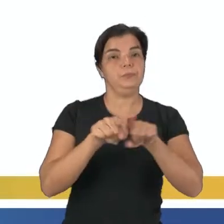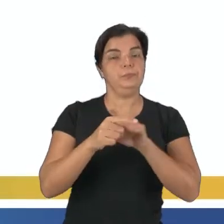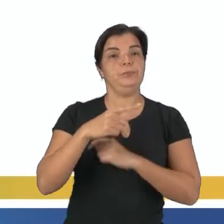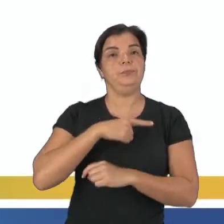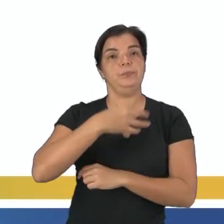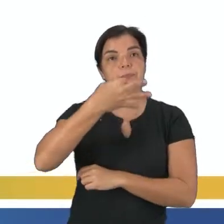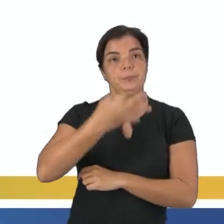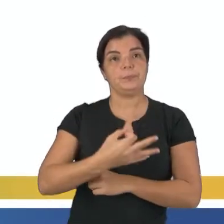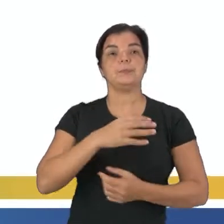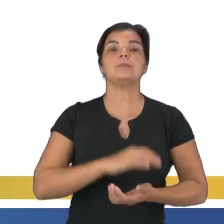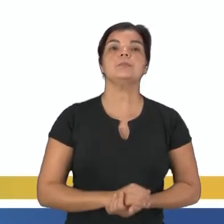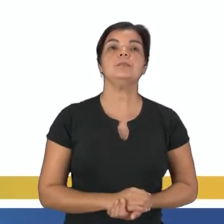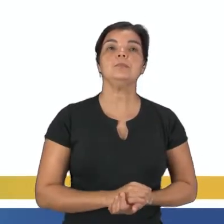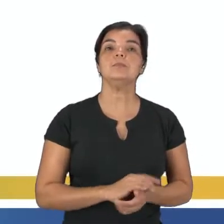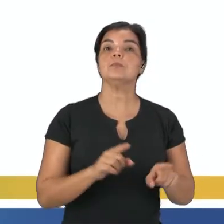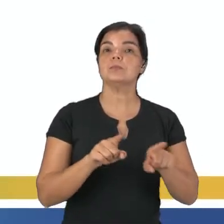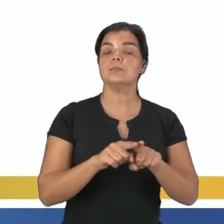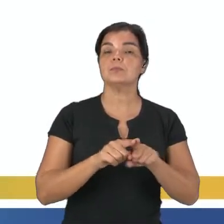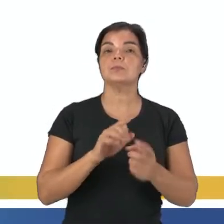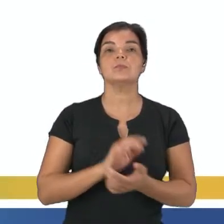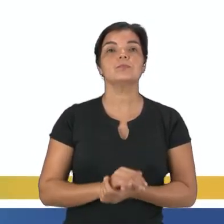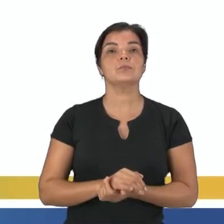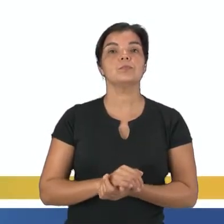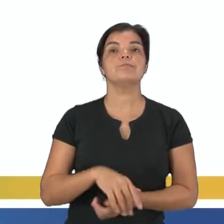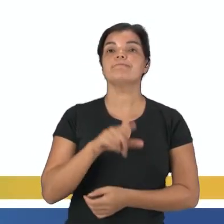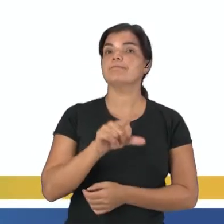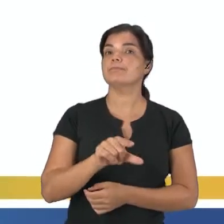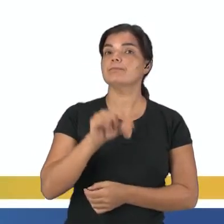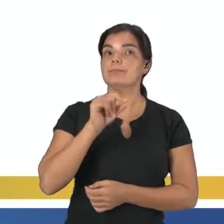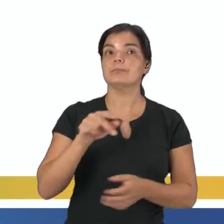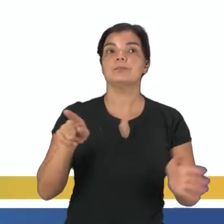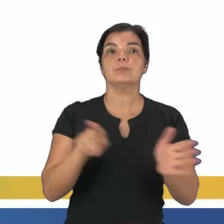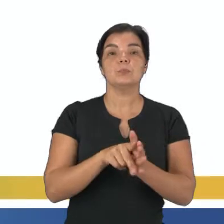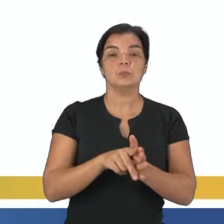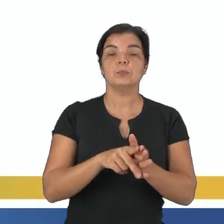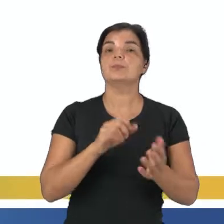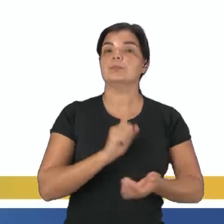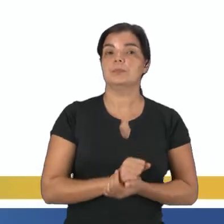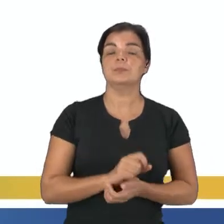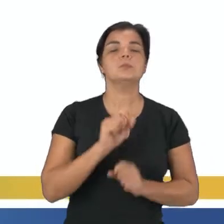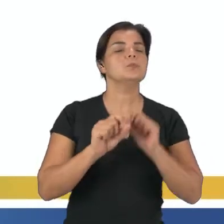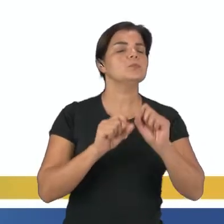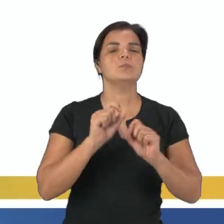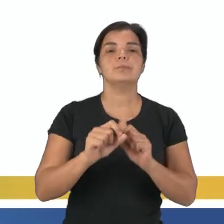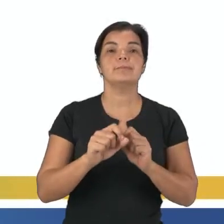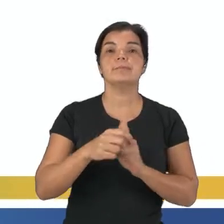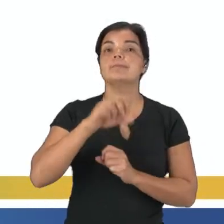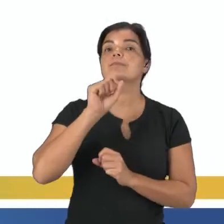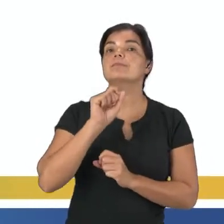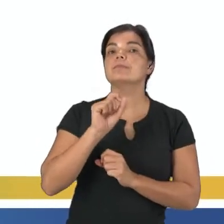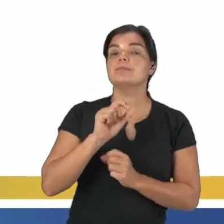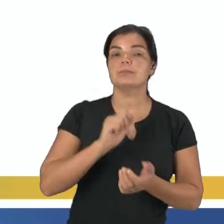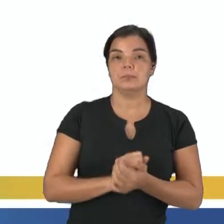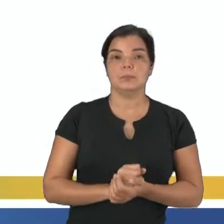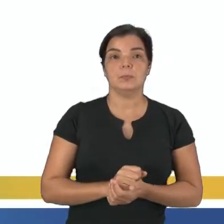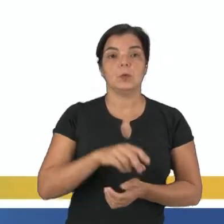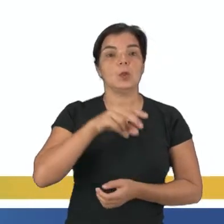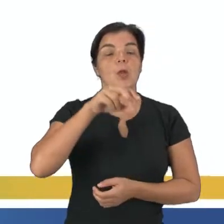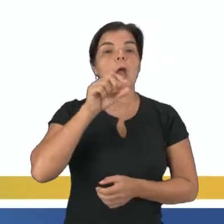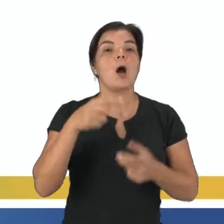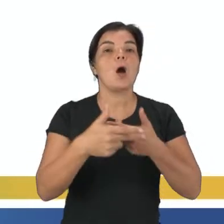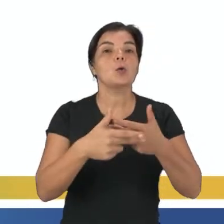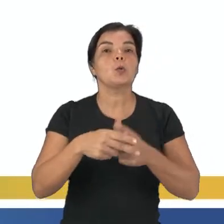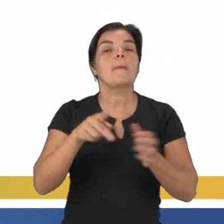seja exercida. E por último, a gente vai ver um pouquinho sobre propriedade, certo? O que é, de fato, ter